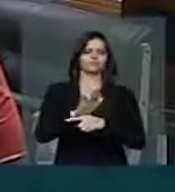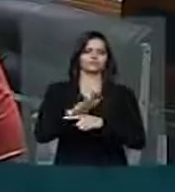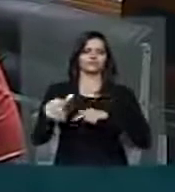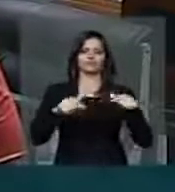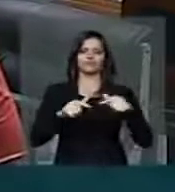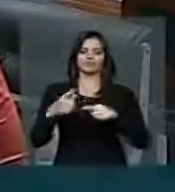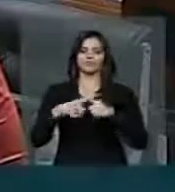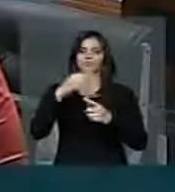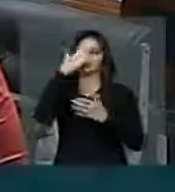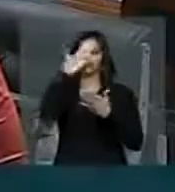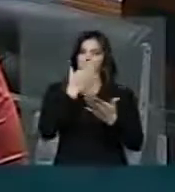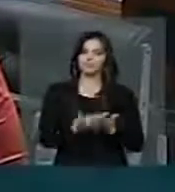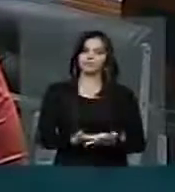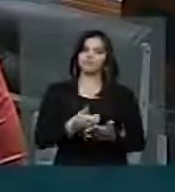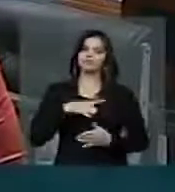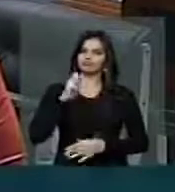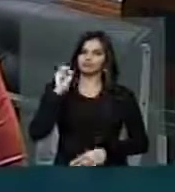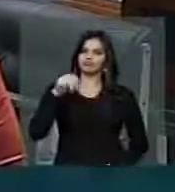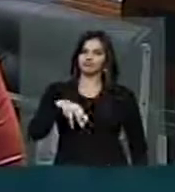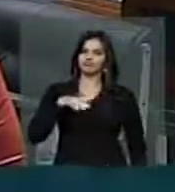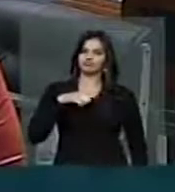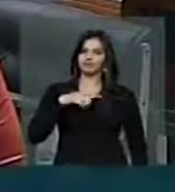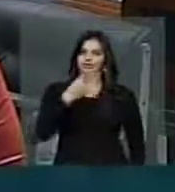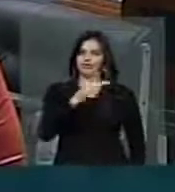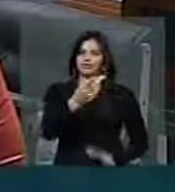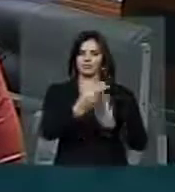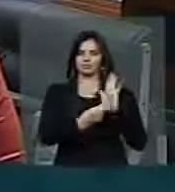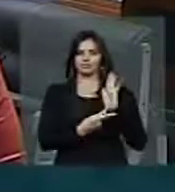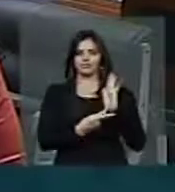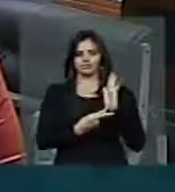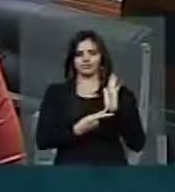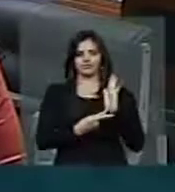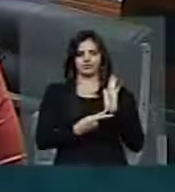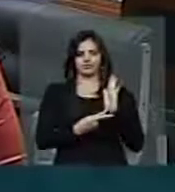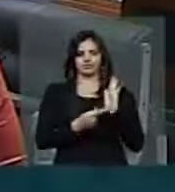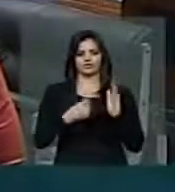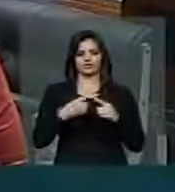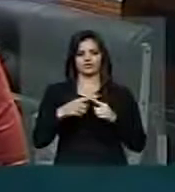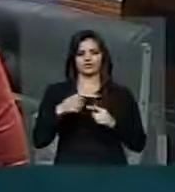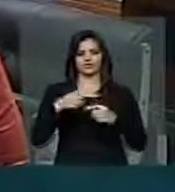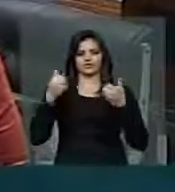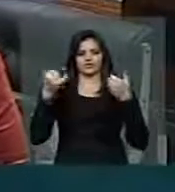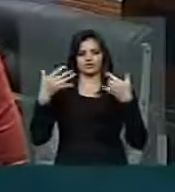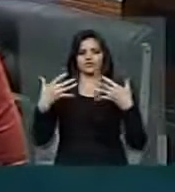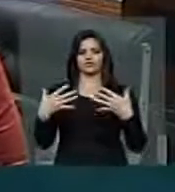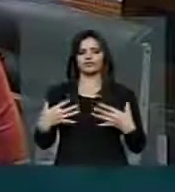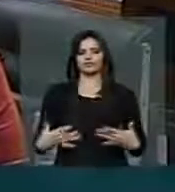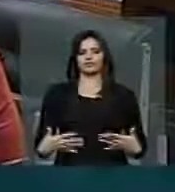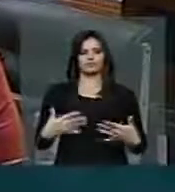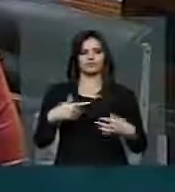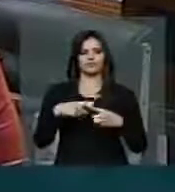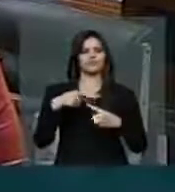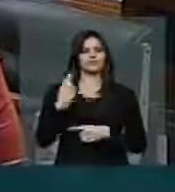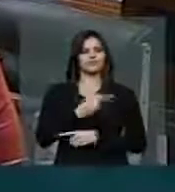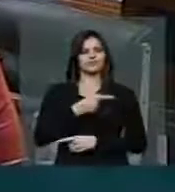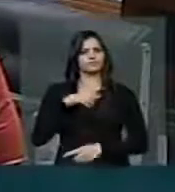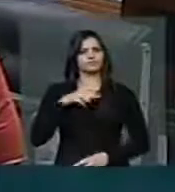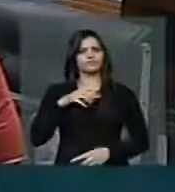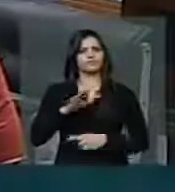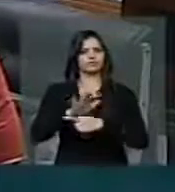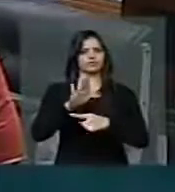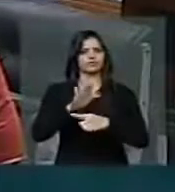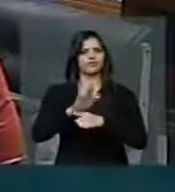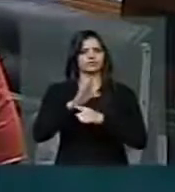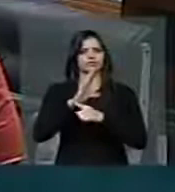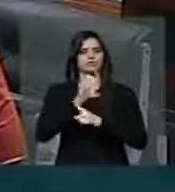porque acredito muito sim no seu projeto que você relata para que a gente tenha assistente social